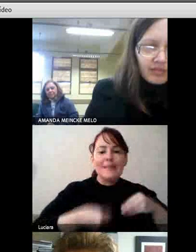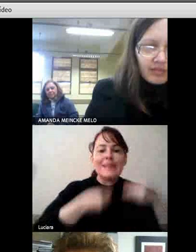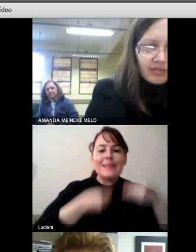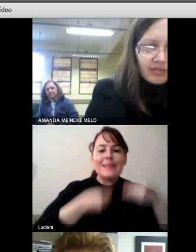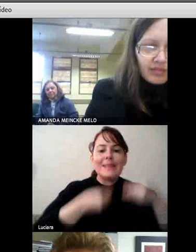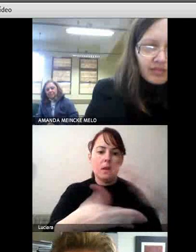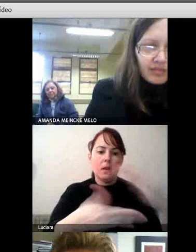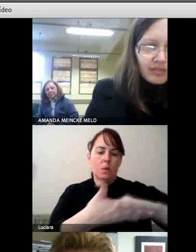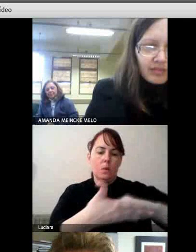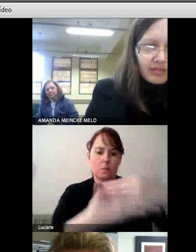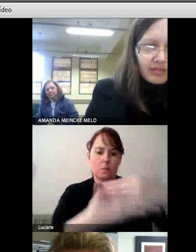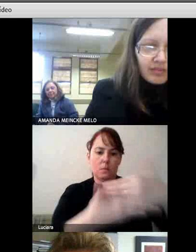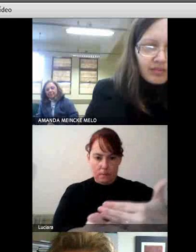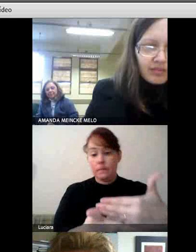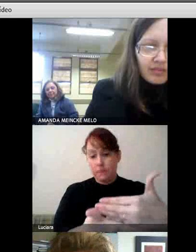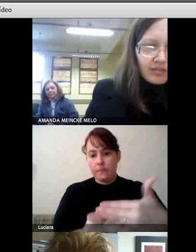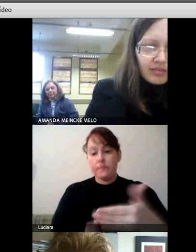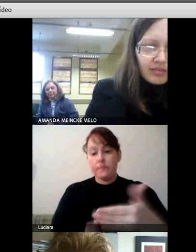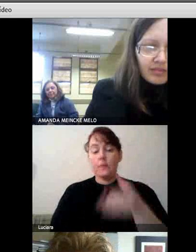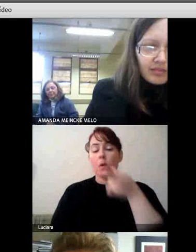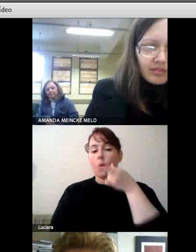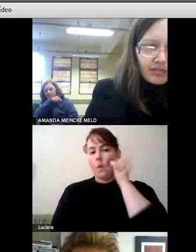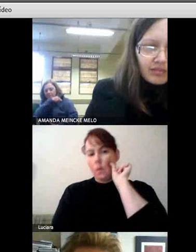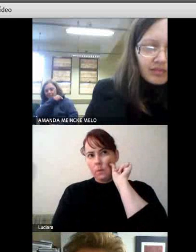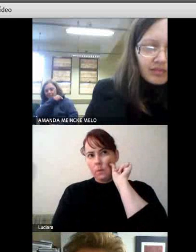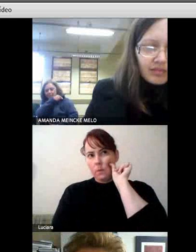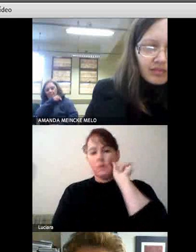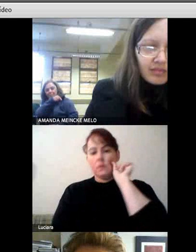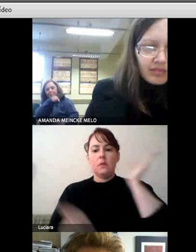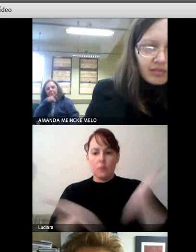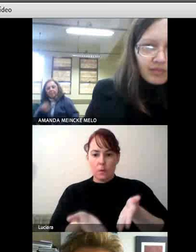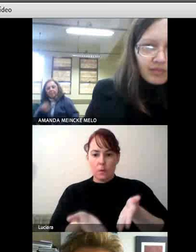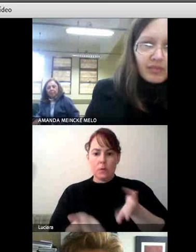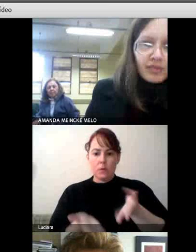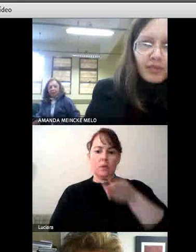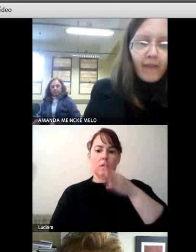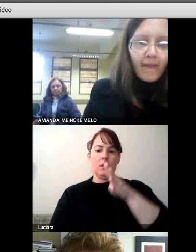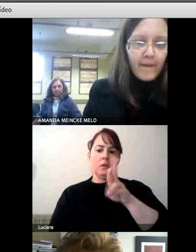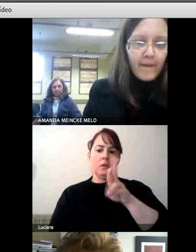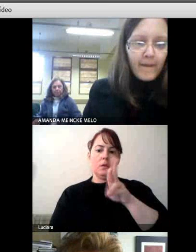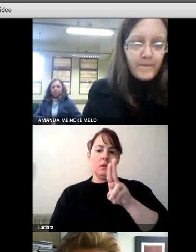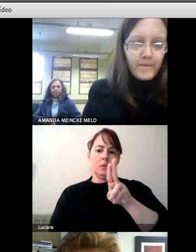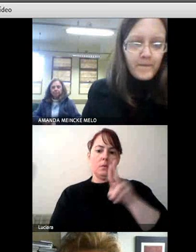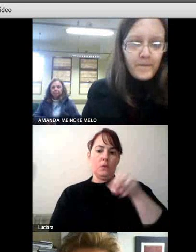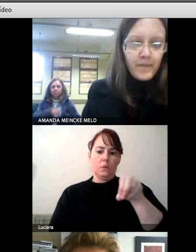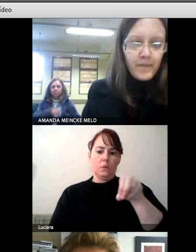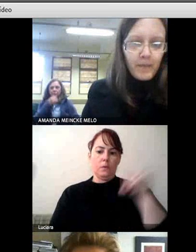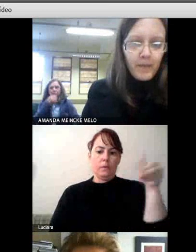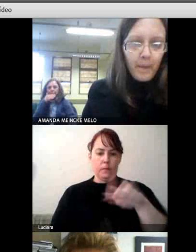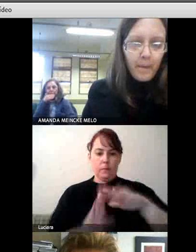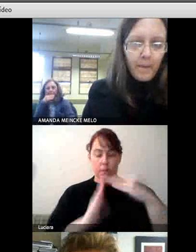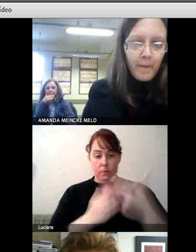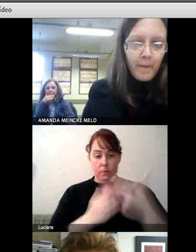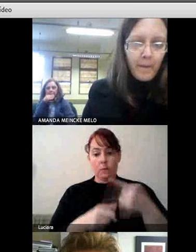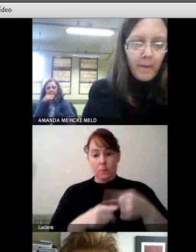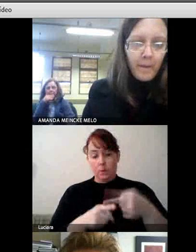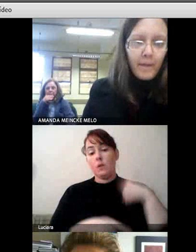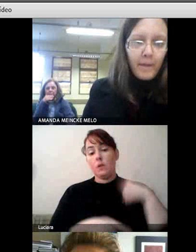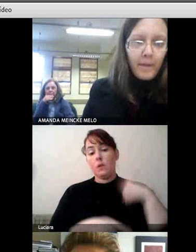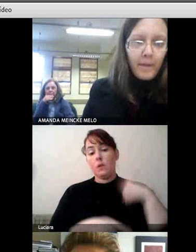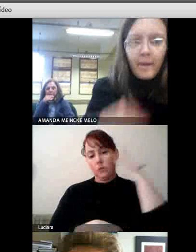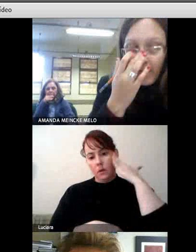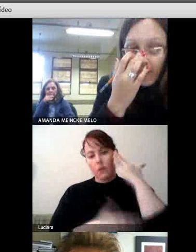A professora nunca deixa de trazer para aula. Aí a professora disse, ah, quinta-feira de tarde é que vem o laptop para aula.